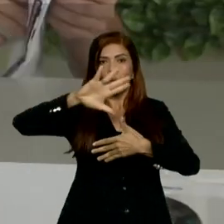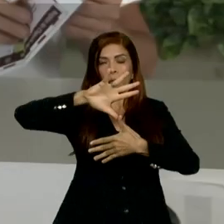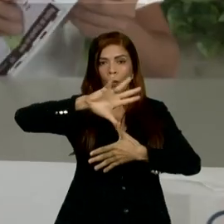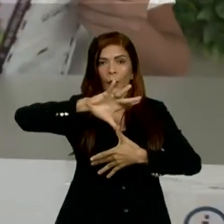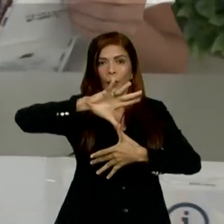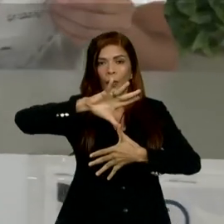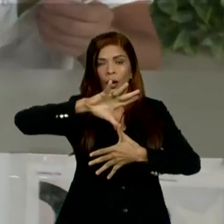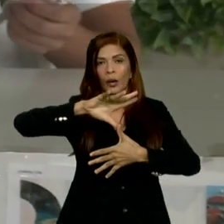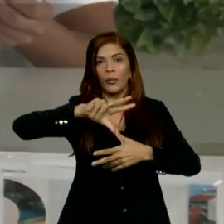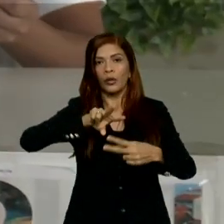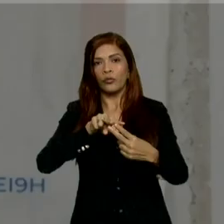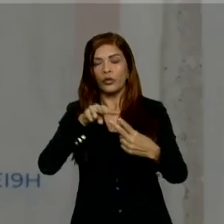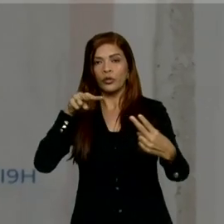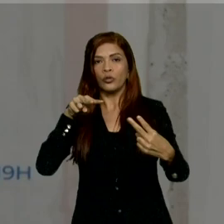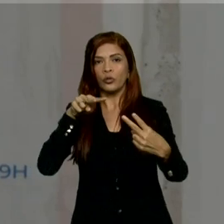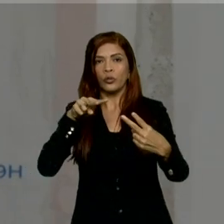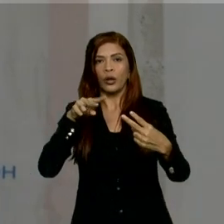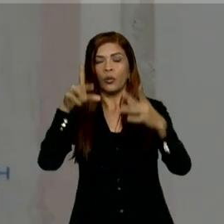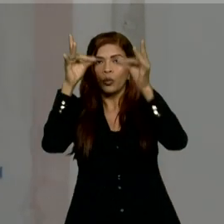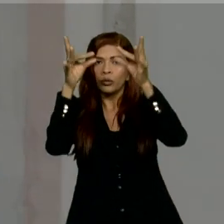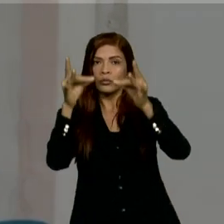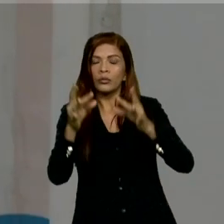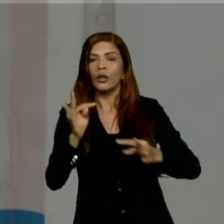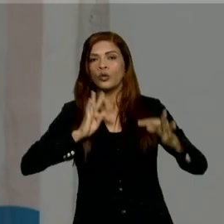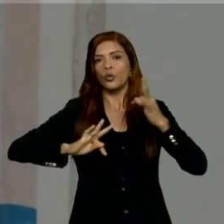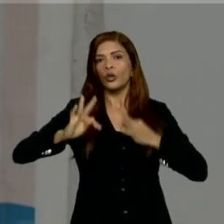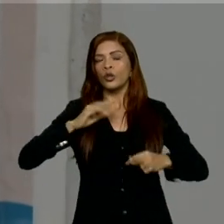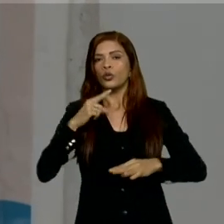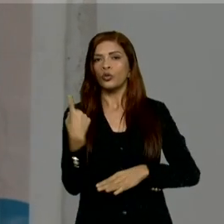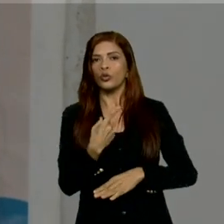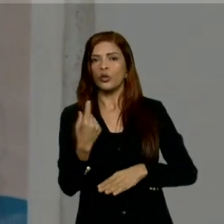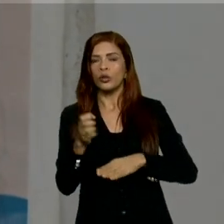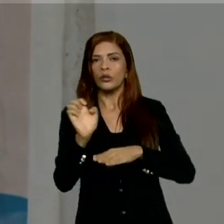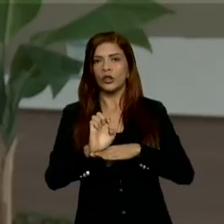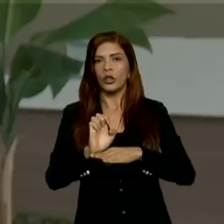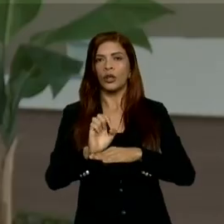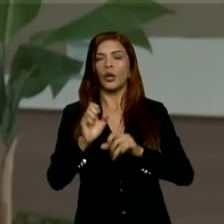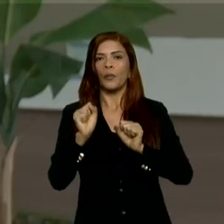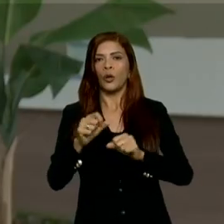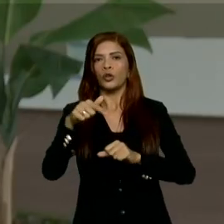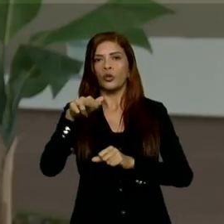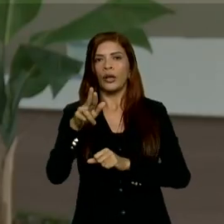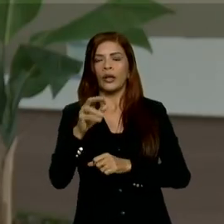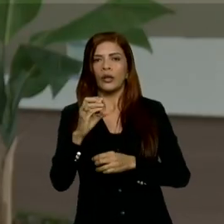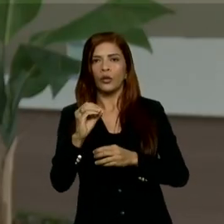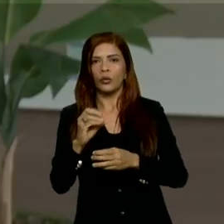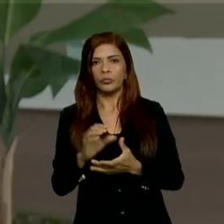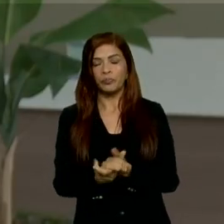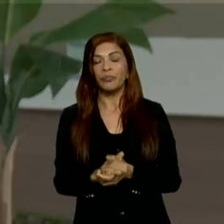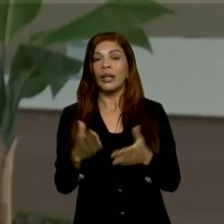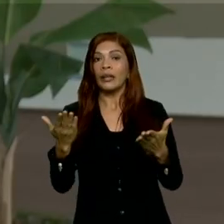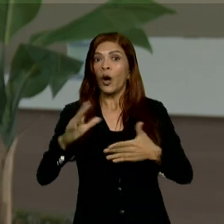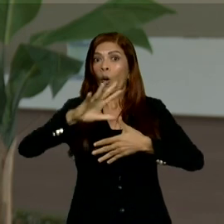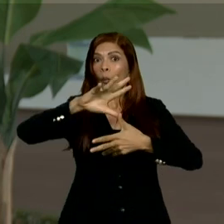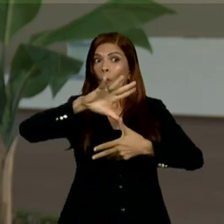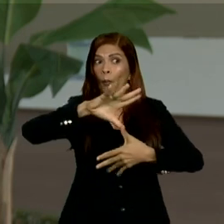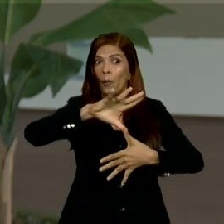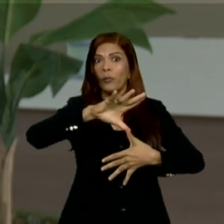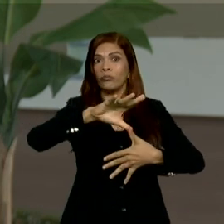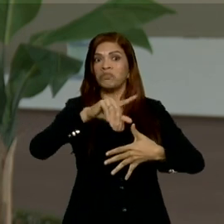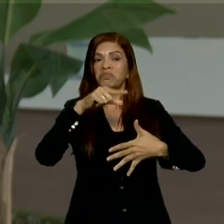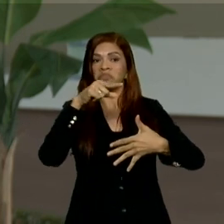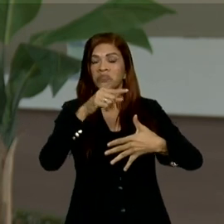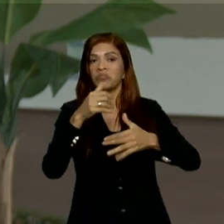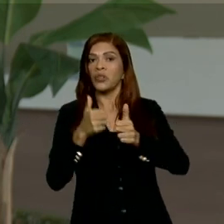detalhes turísticos do nosso estado que pode ser acessado através do QR Code a questão dos mapas também que é um guiamento muito que